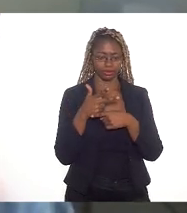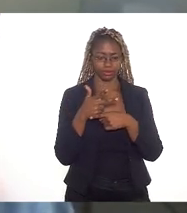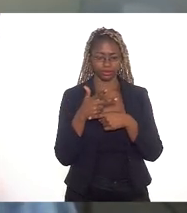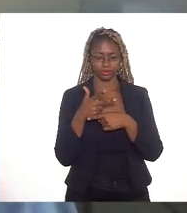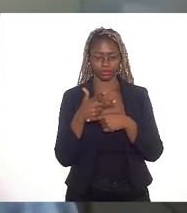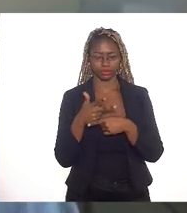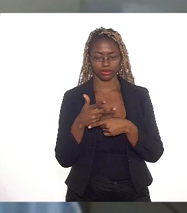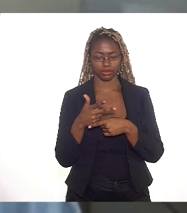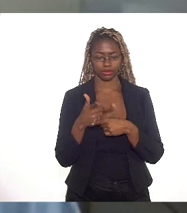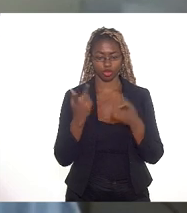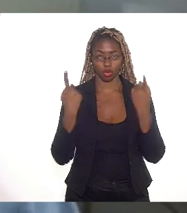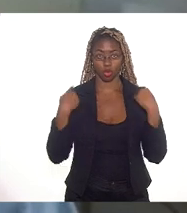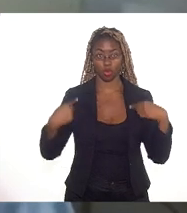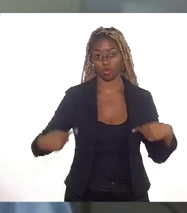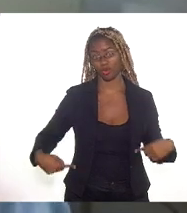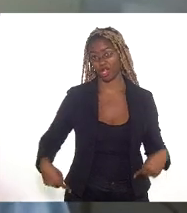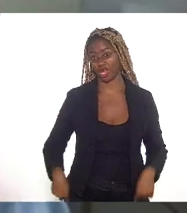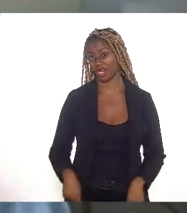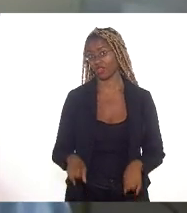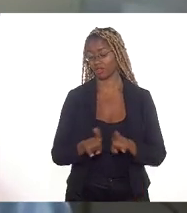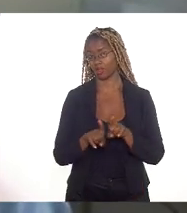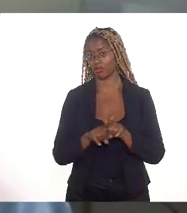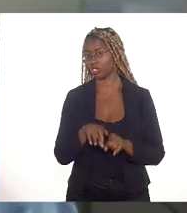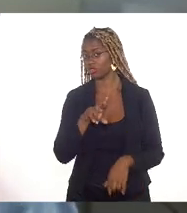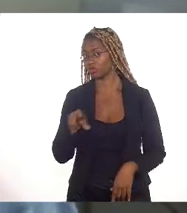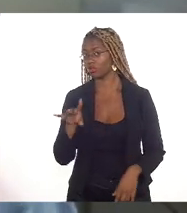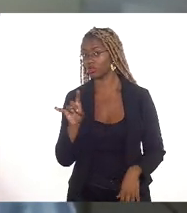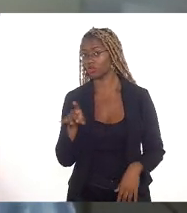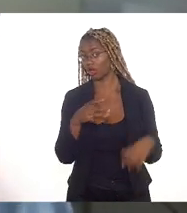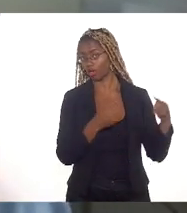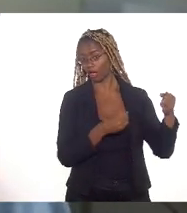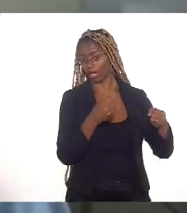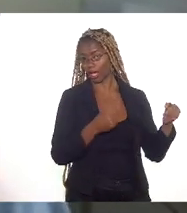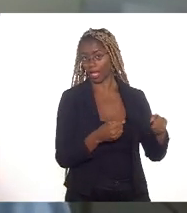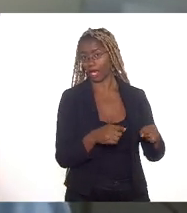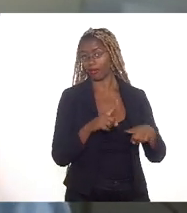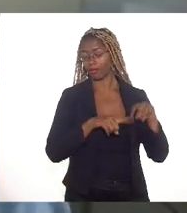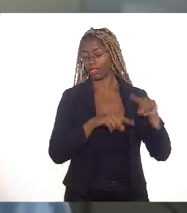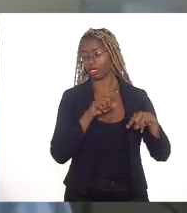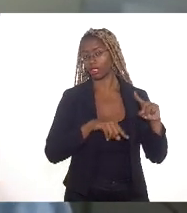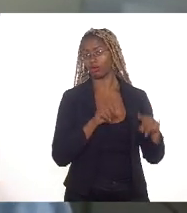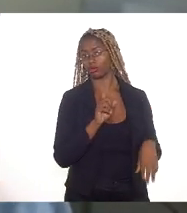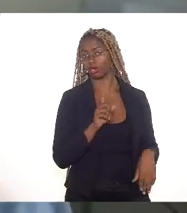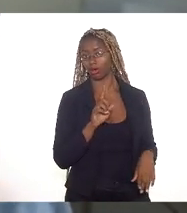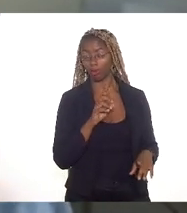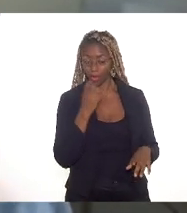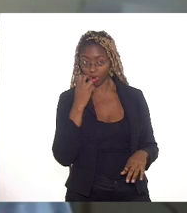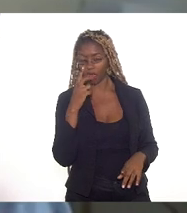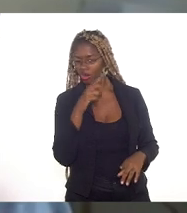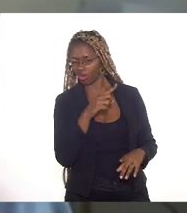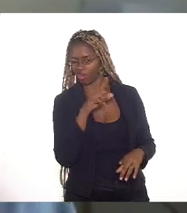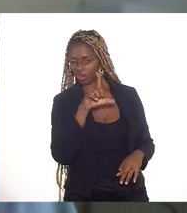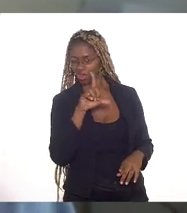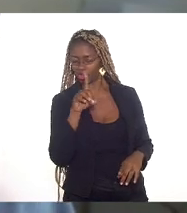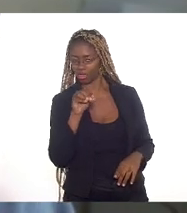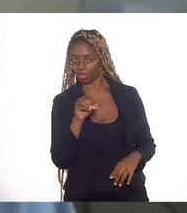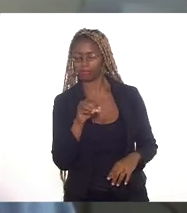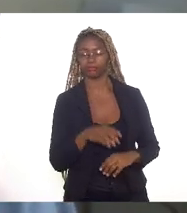câmeras corporais, e não só nos equipamentos. Porque olha só os termos que estão colocados na LDO: